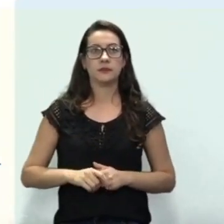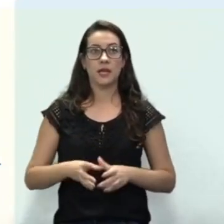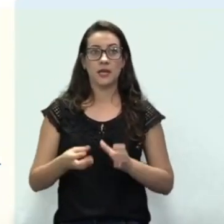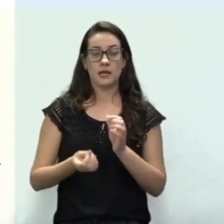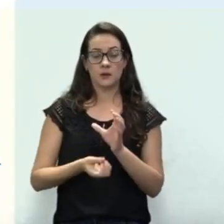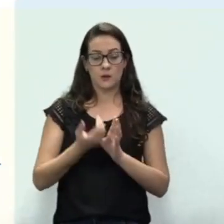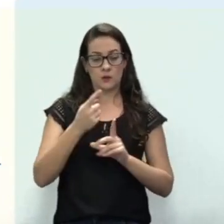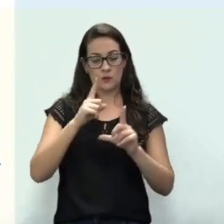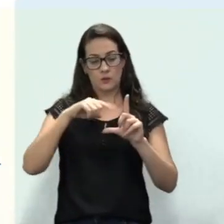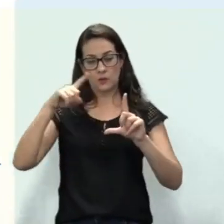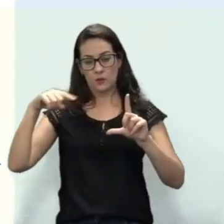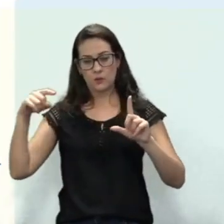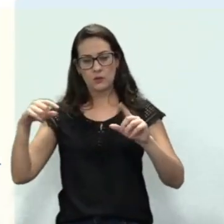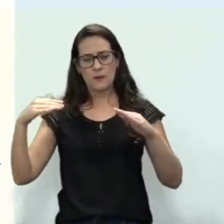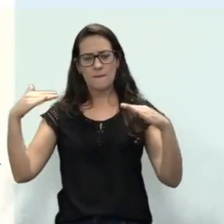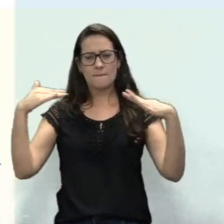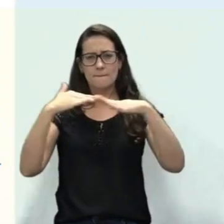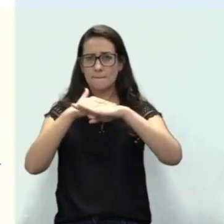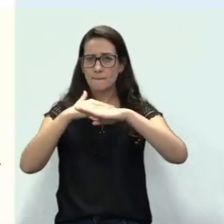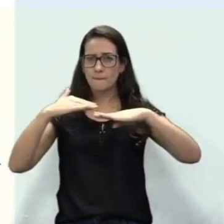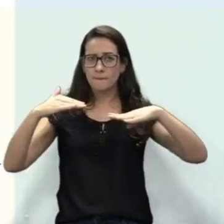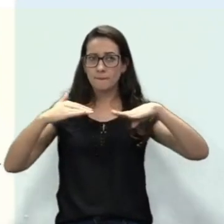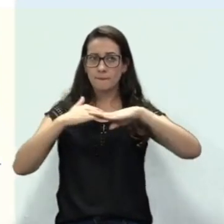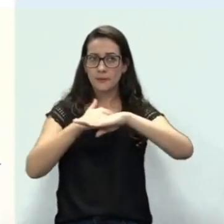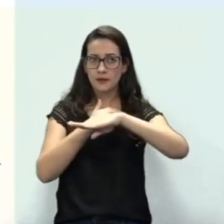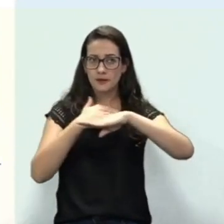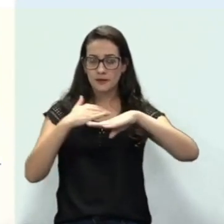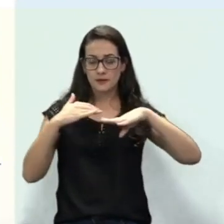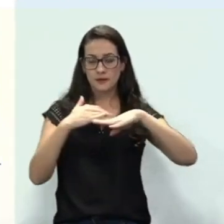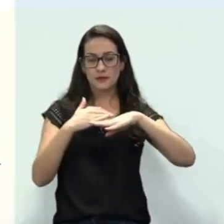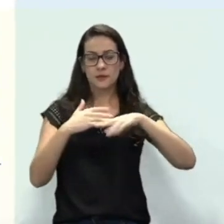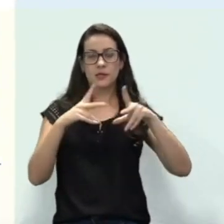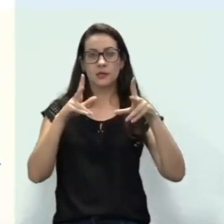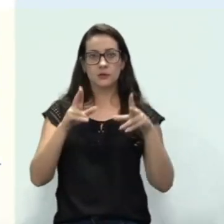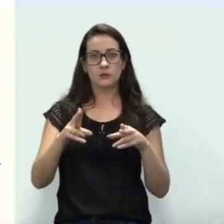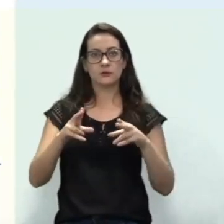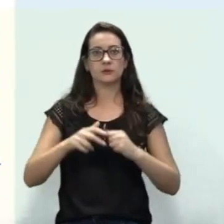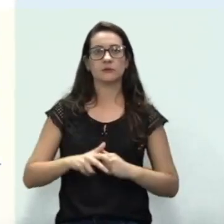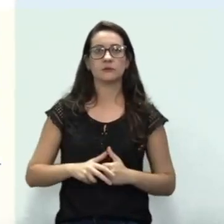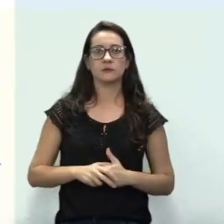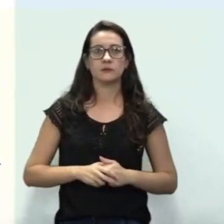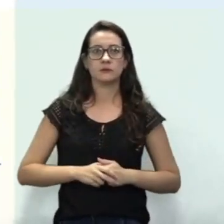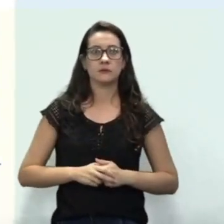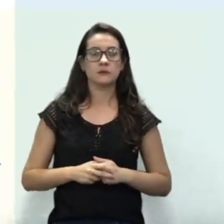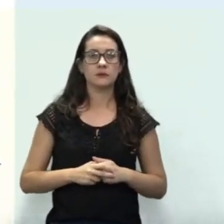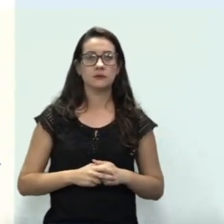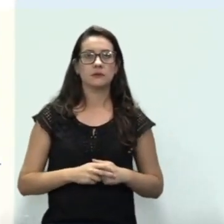gráfico paralelo a esse gráfico que a gente tem,